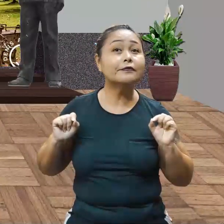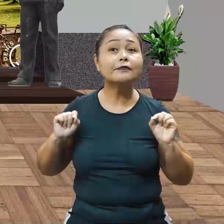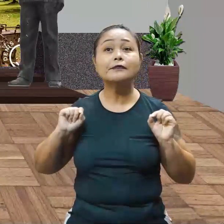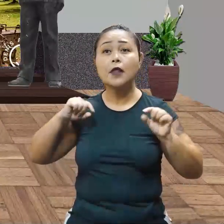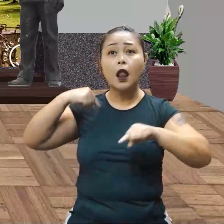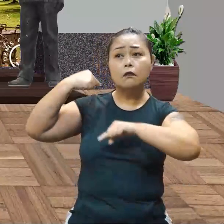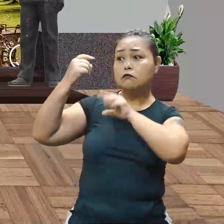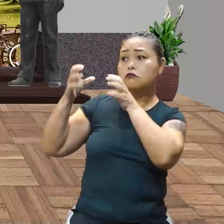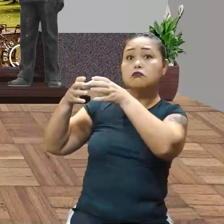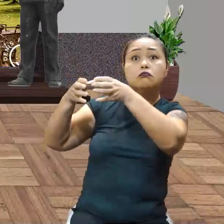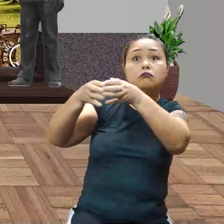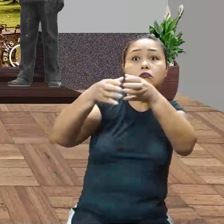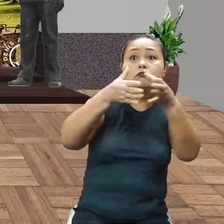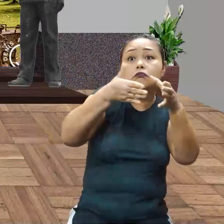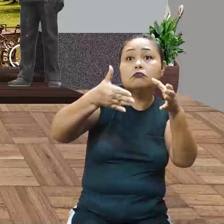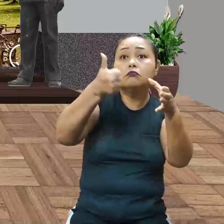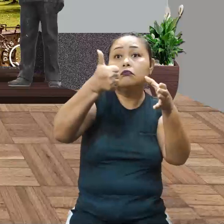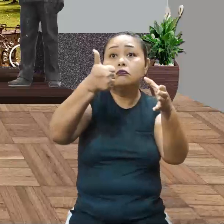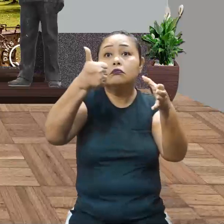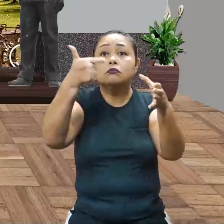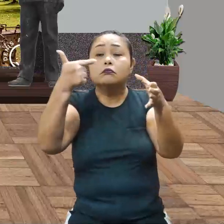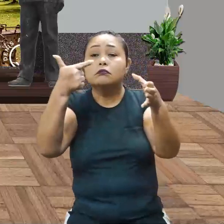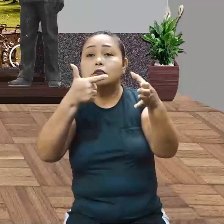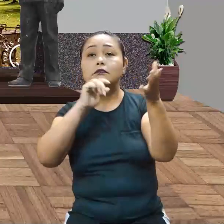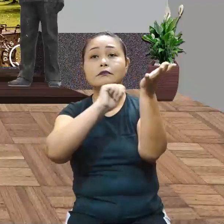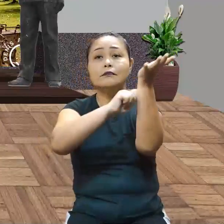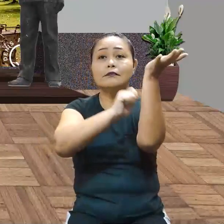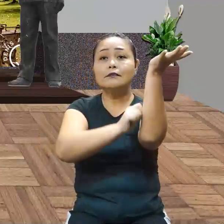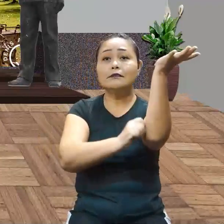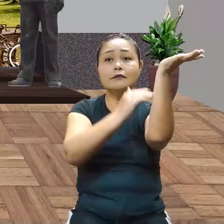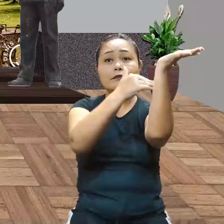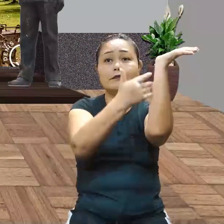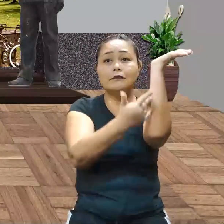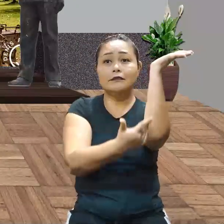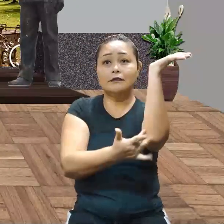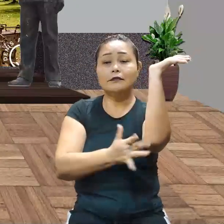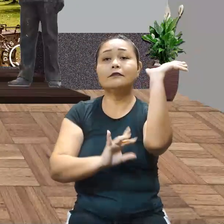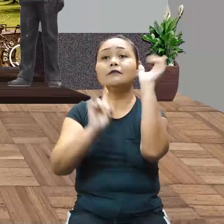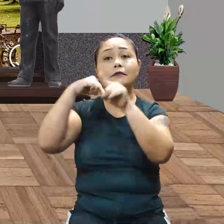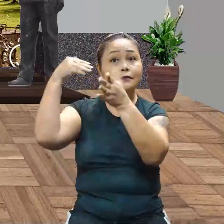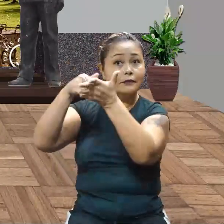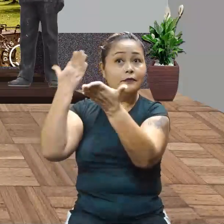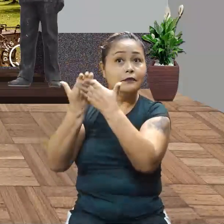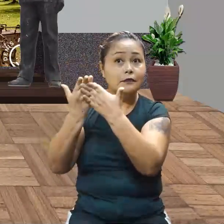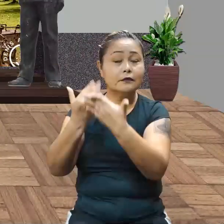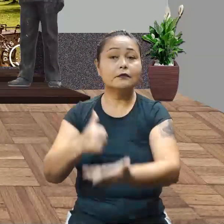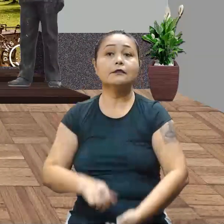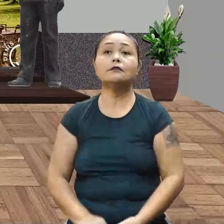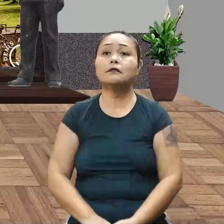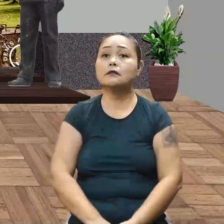ciclo da borracha. O primeiro e o segundo ciclo da borracha. Até a próxima aula.